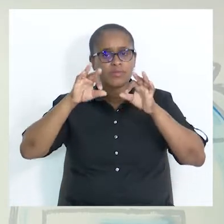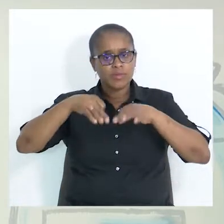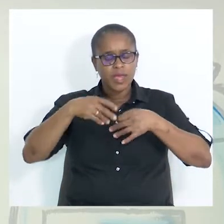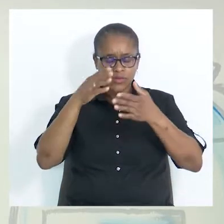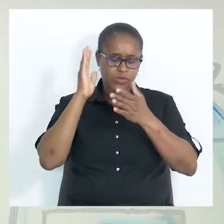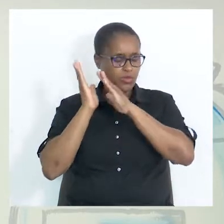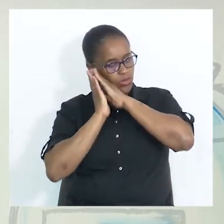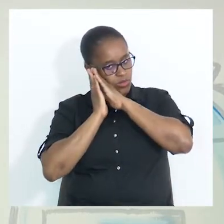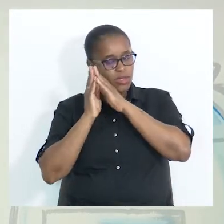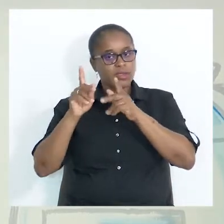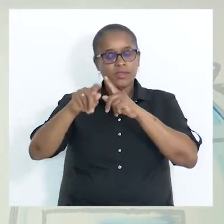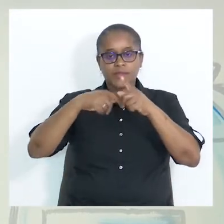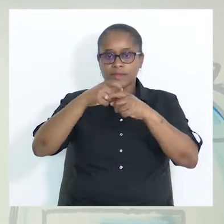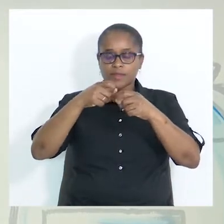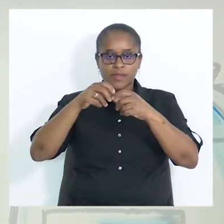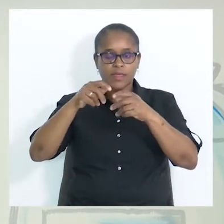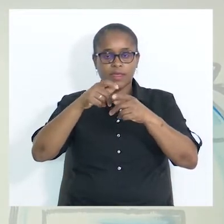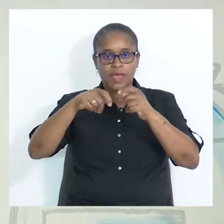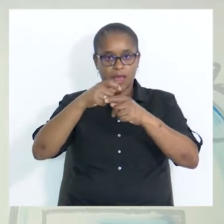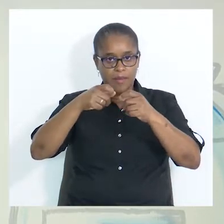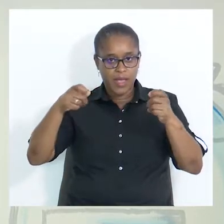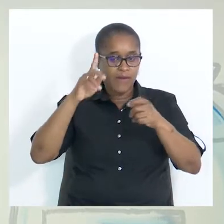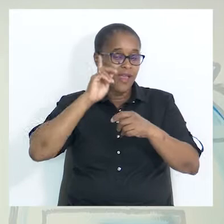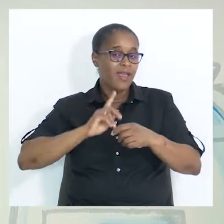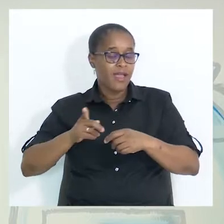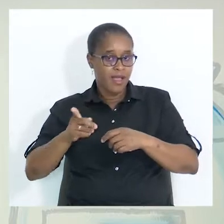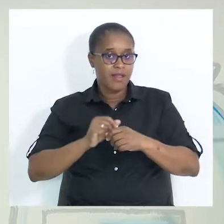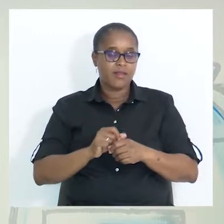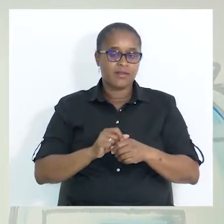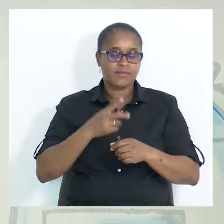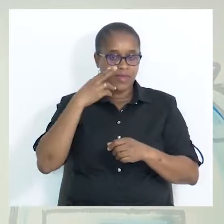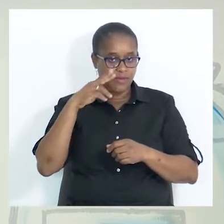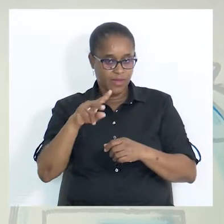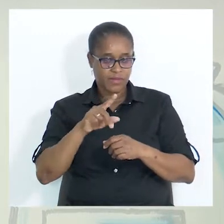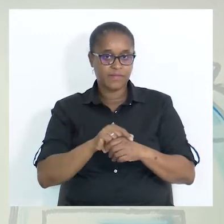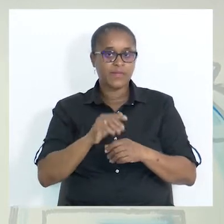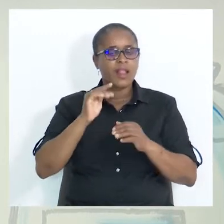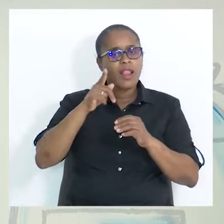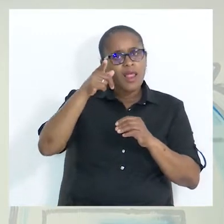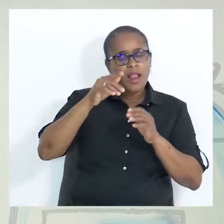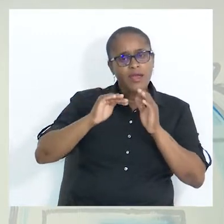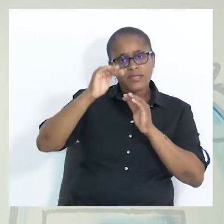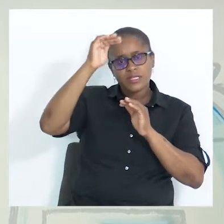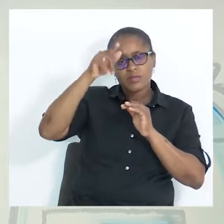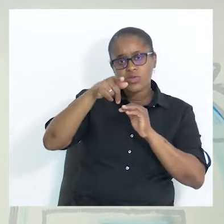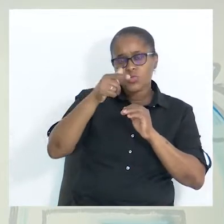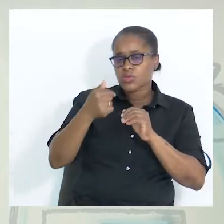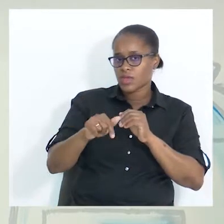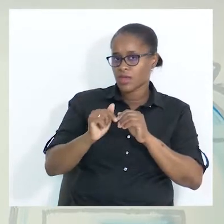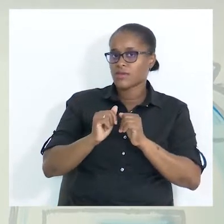dormir, desamarrava ela. Estás a ver? Lá em cima, tu